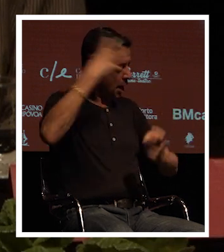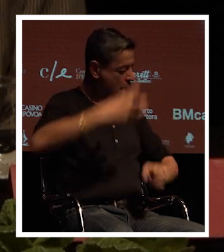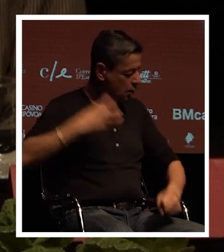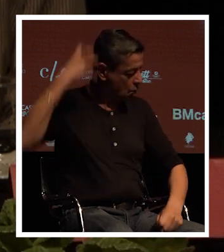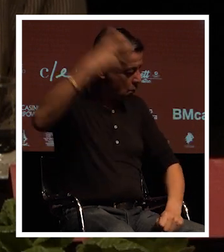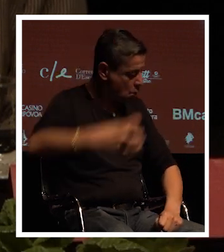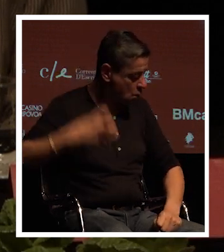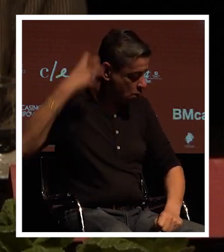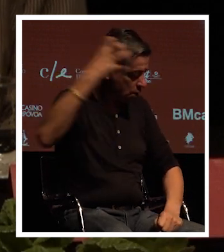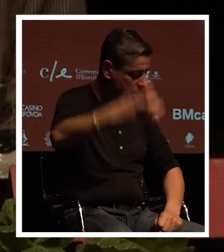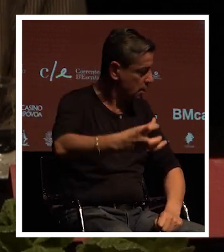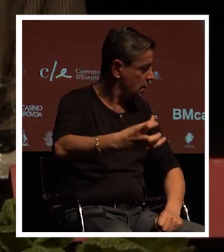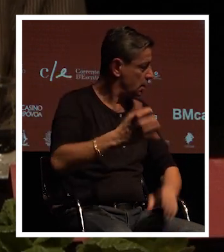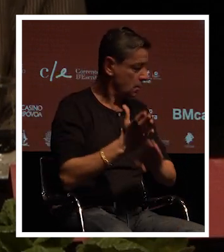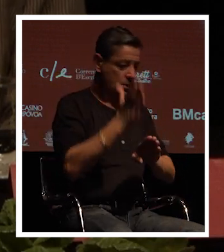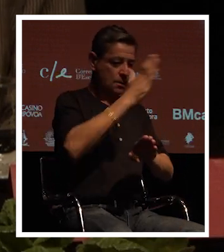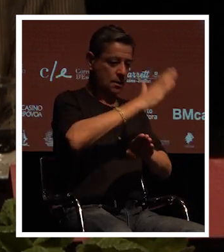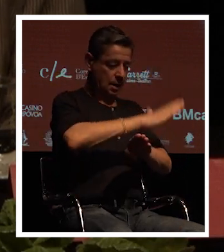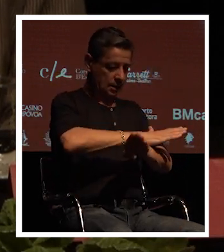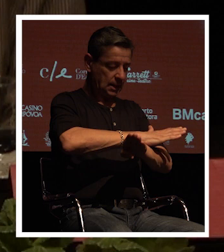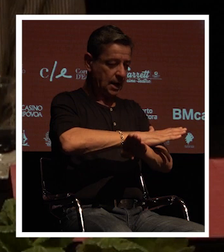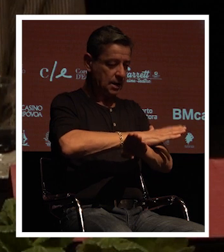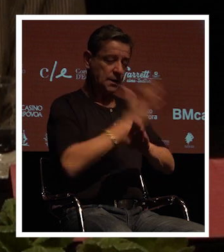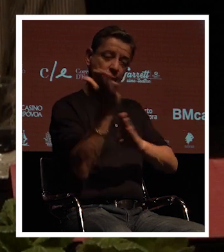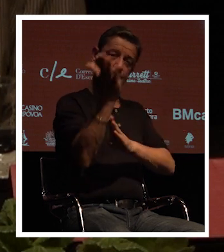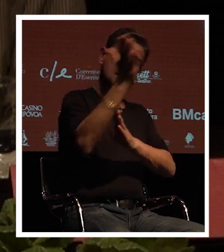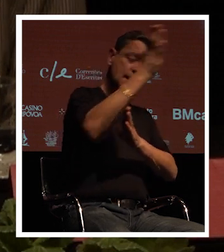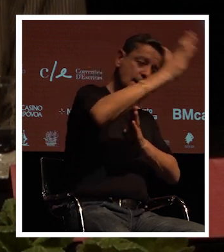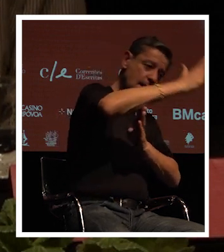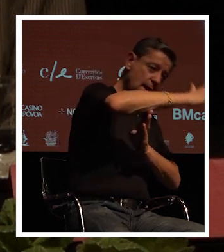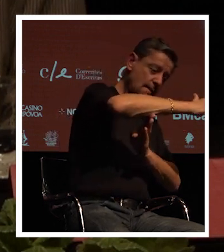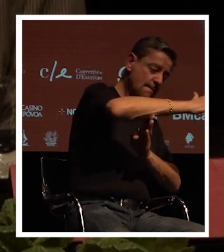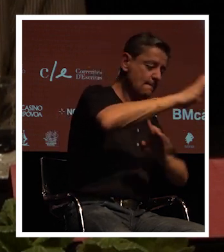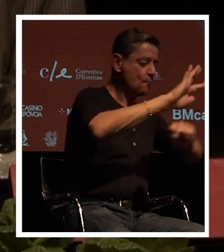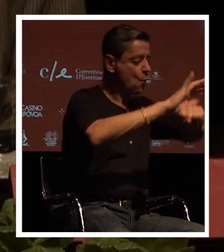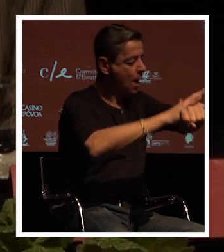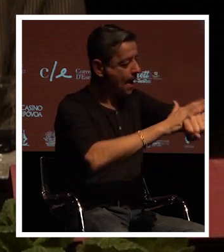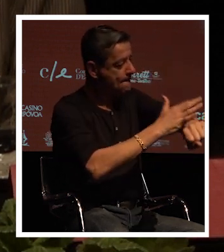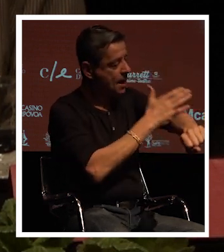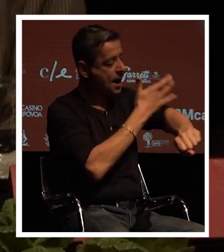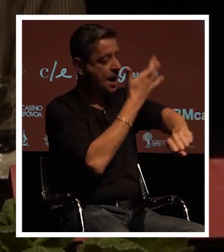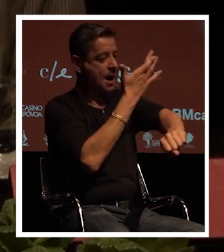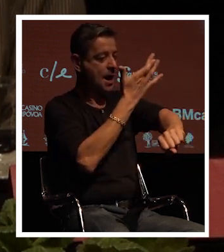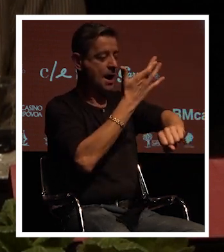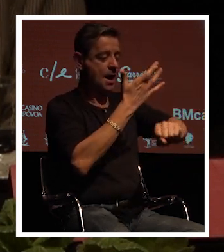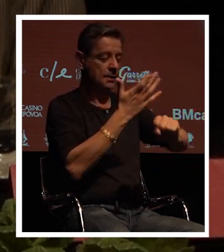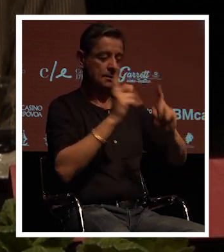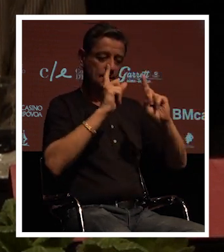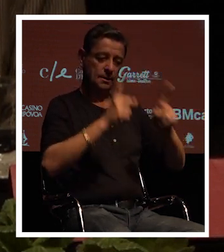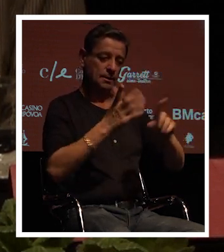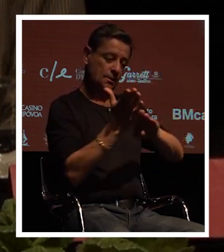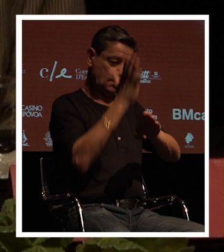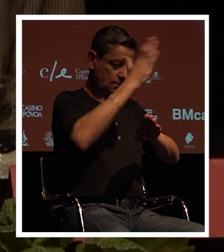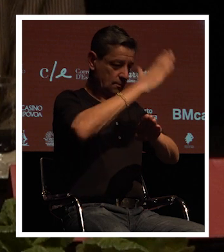barulho atrás do qual virá o poema atrás